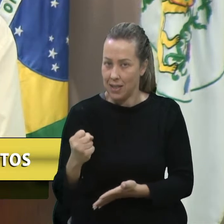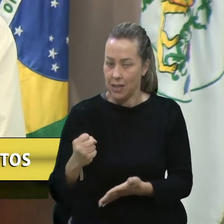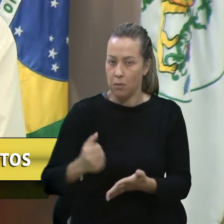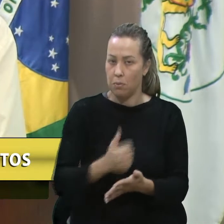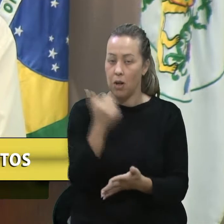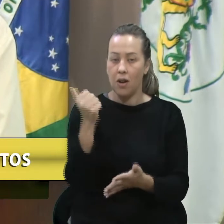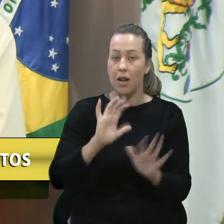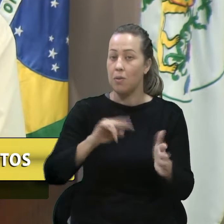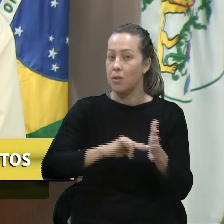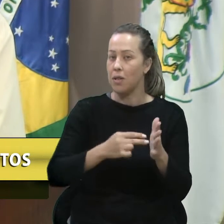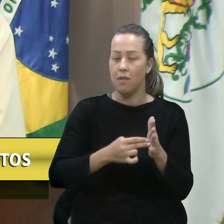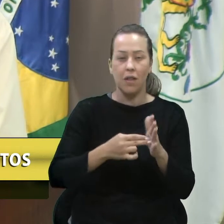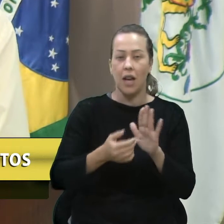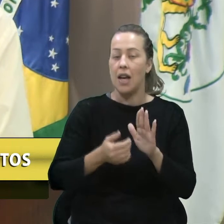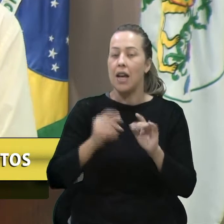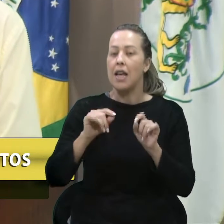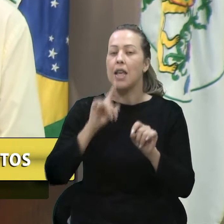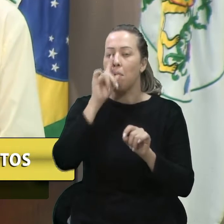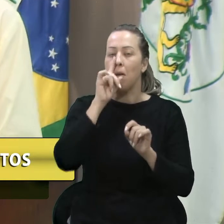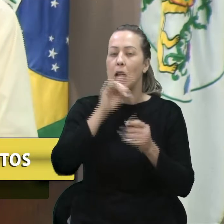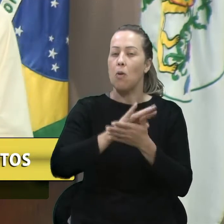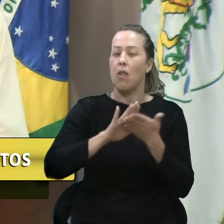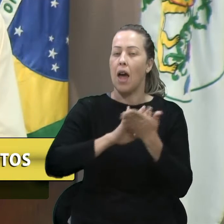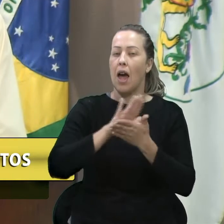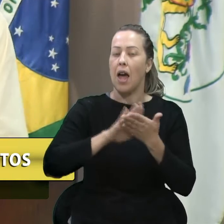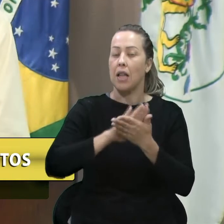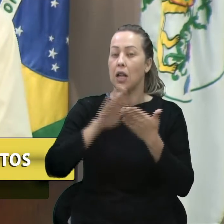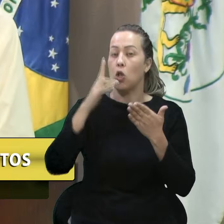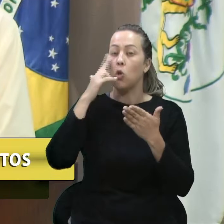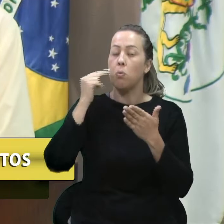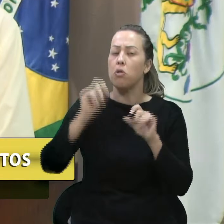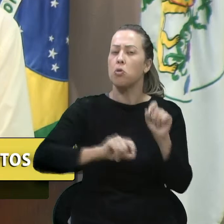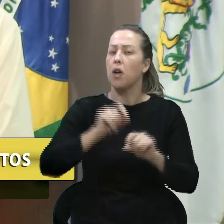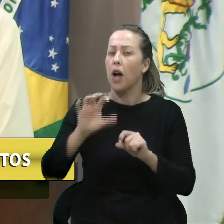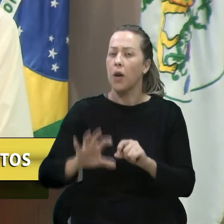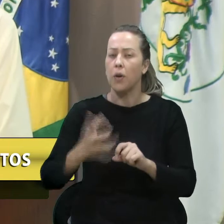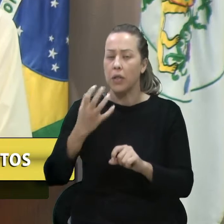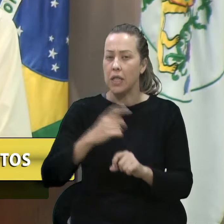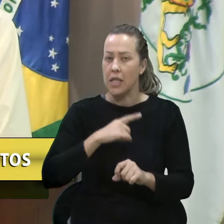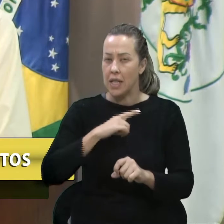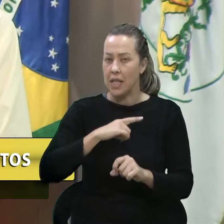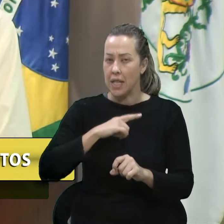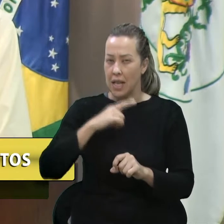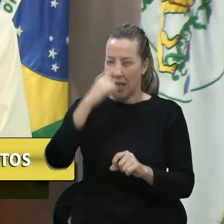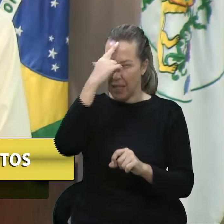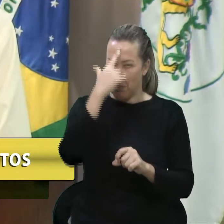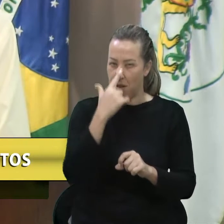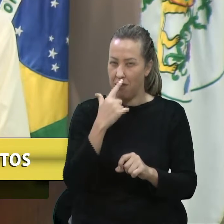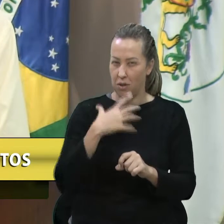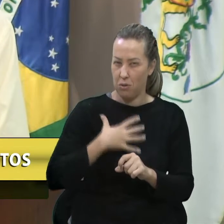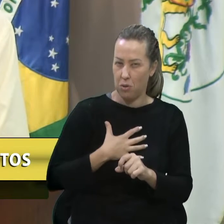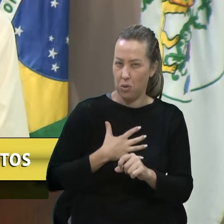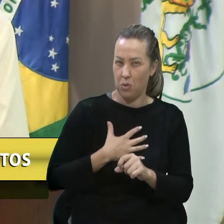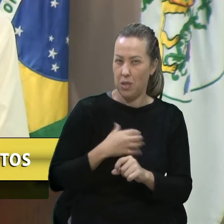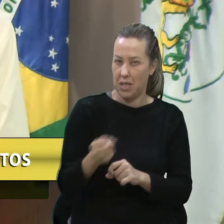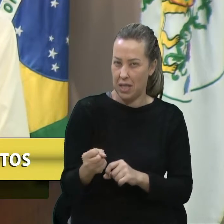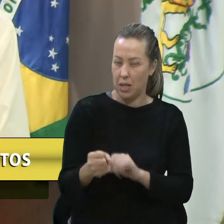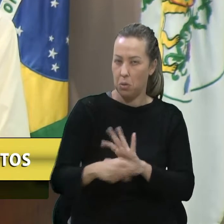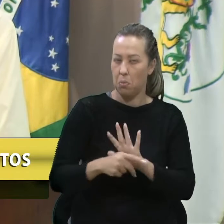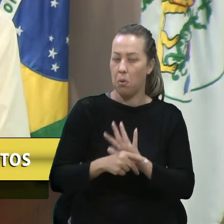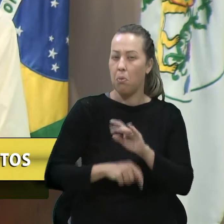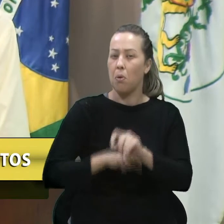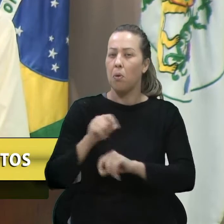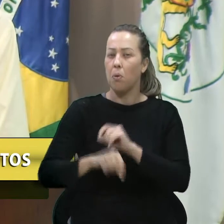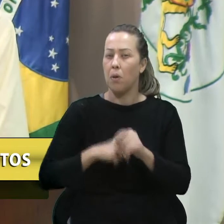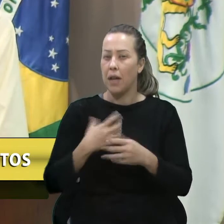não quer dizer que ele está fora de perigo. Geralmente, quem tem o ideário suicídio ou o ideário